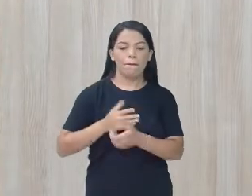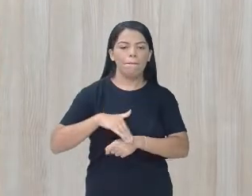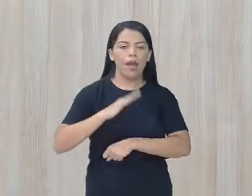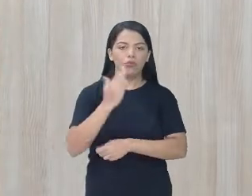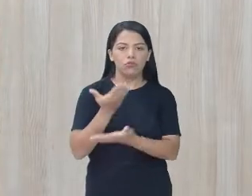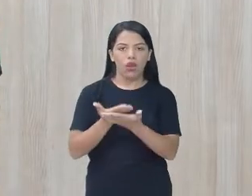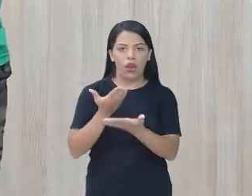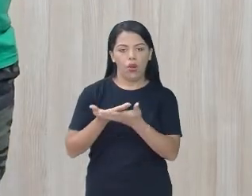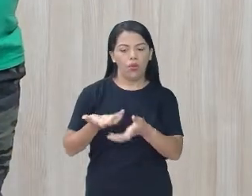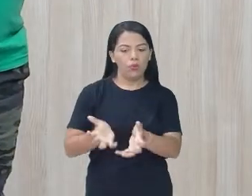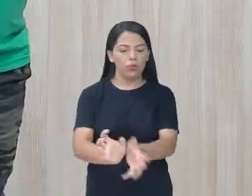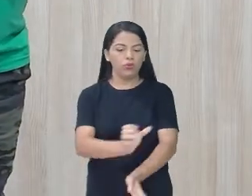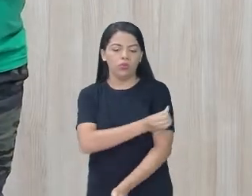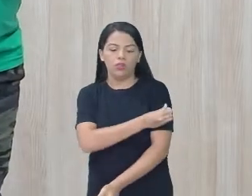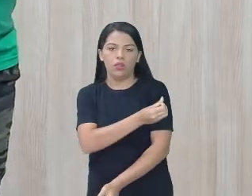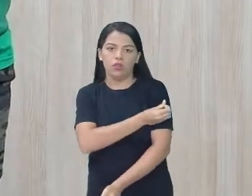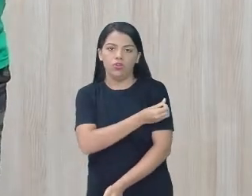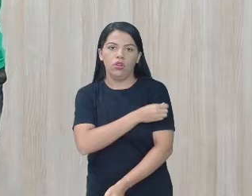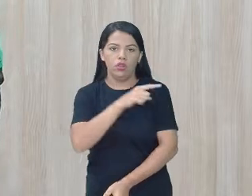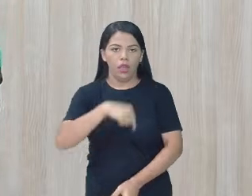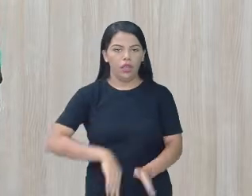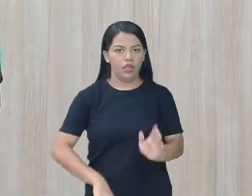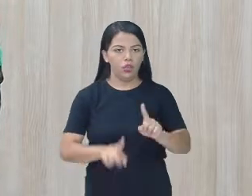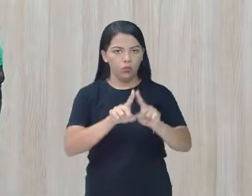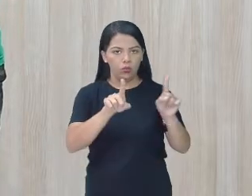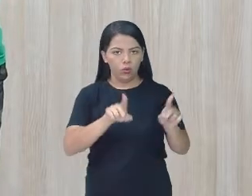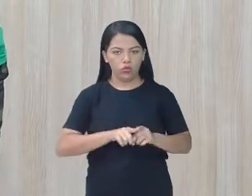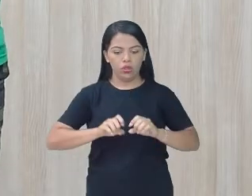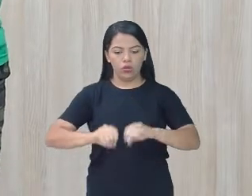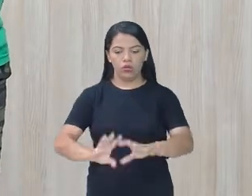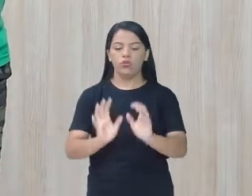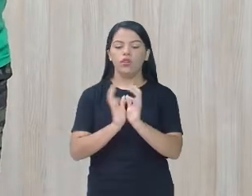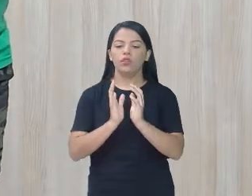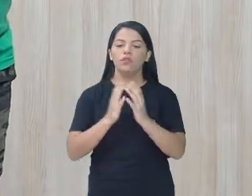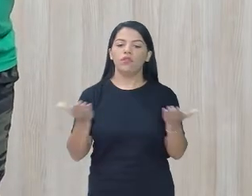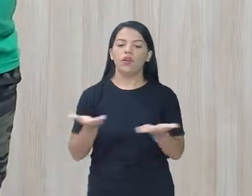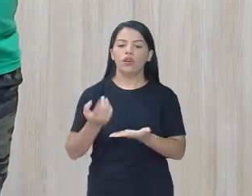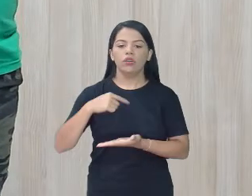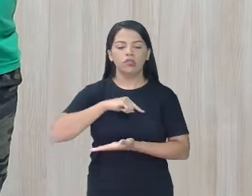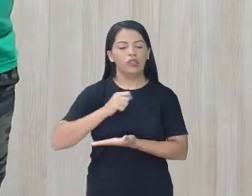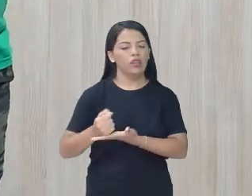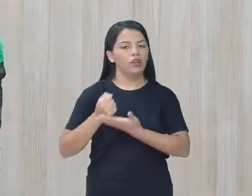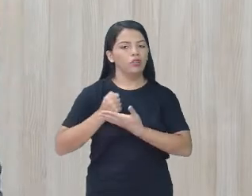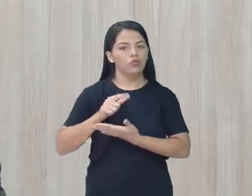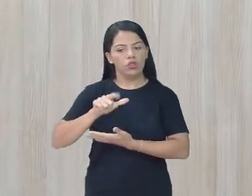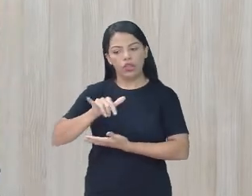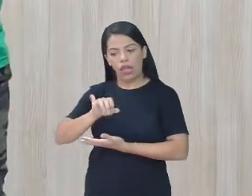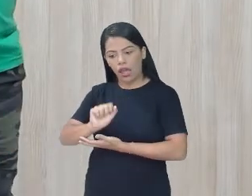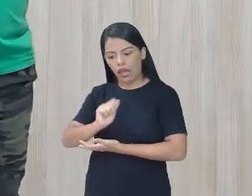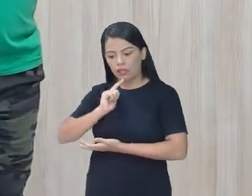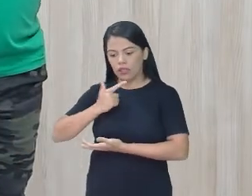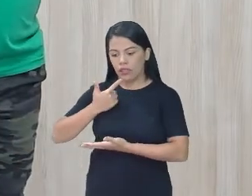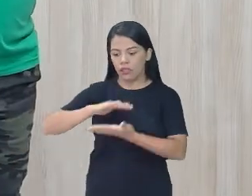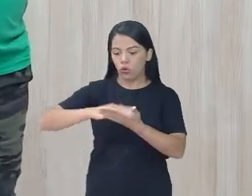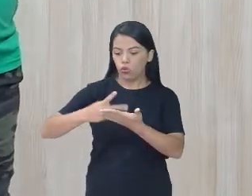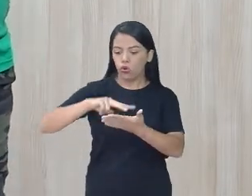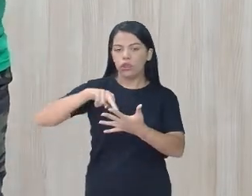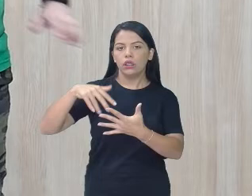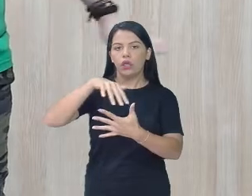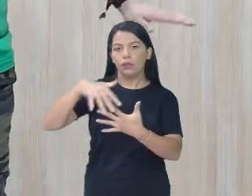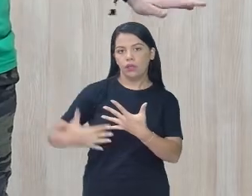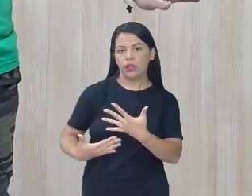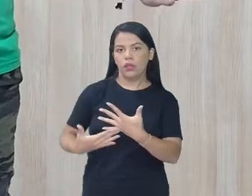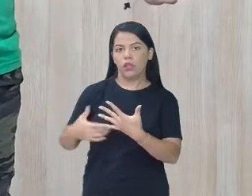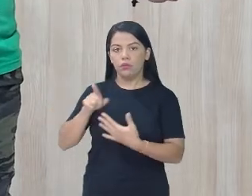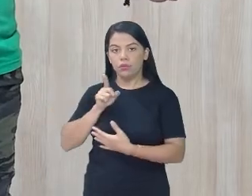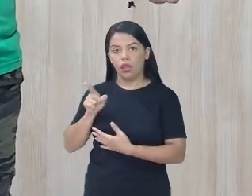6º ano do projeto Educa Recife. Hoje nós contamos aqui com a ajuda da Laisa, nossa intérprete de Libras, ela aqui